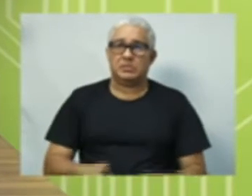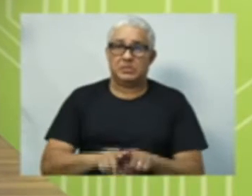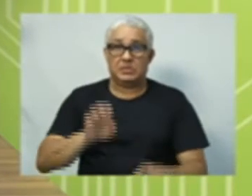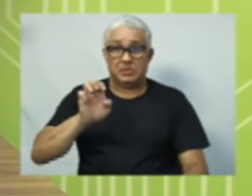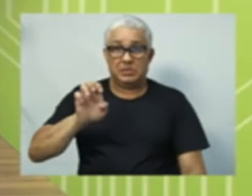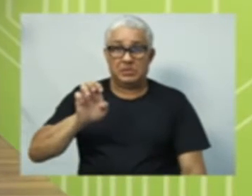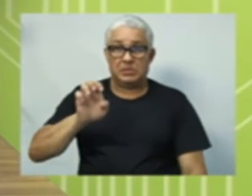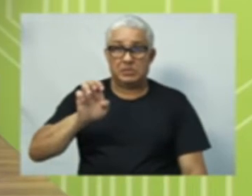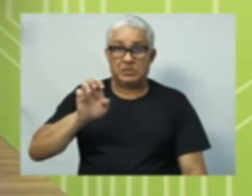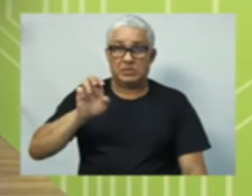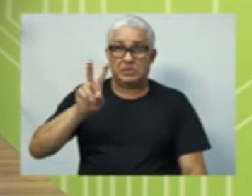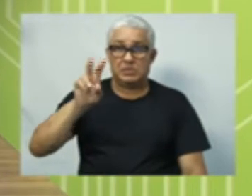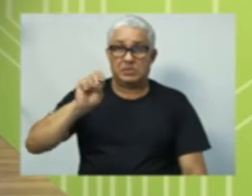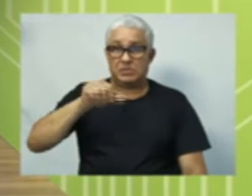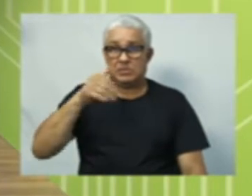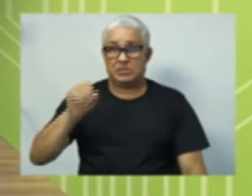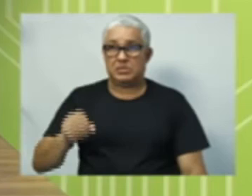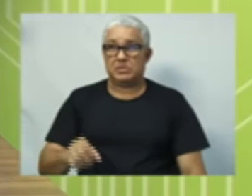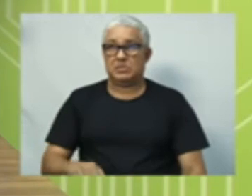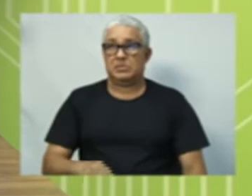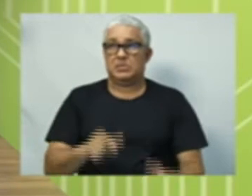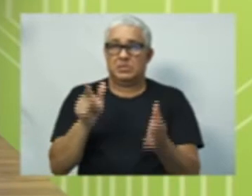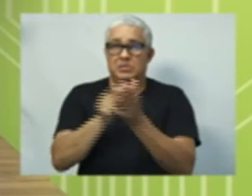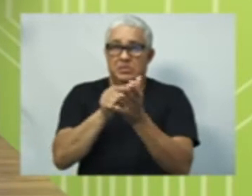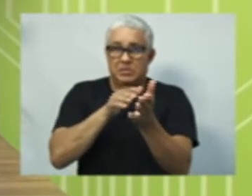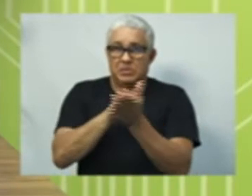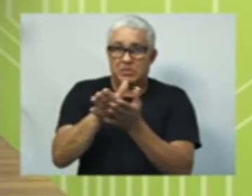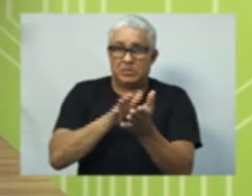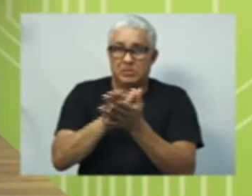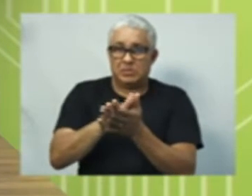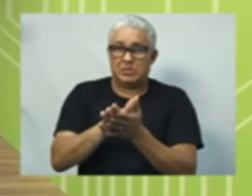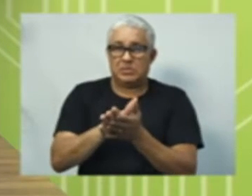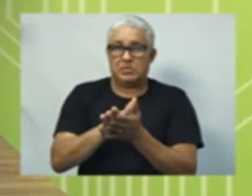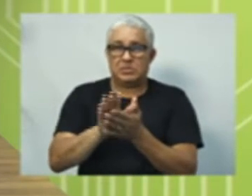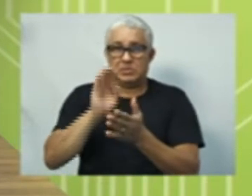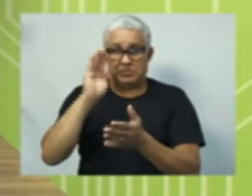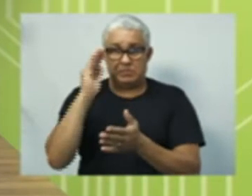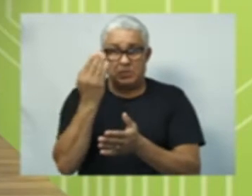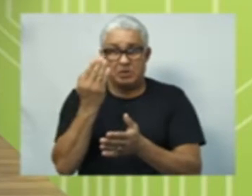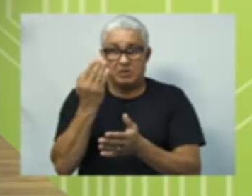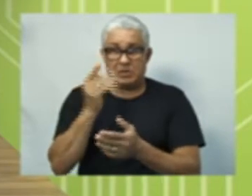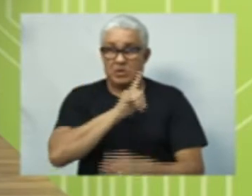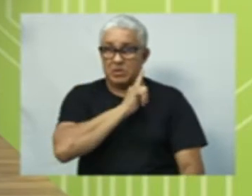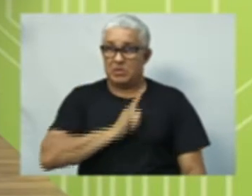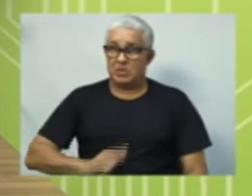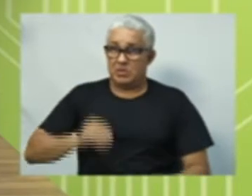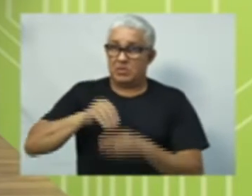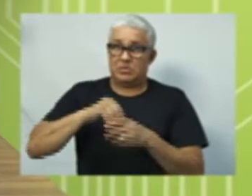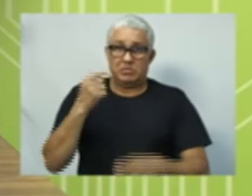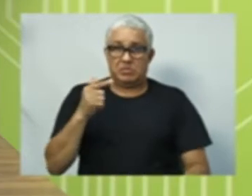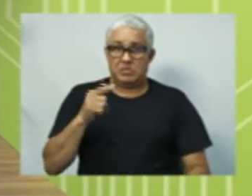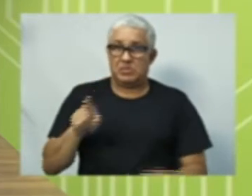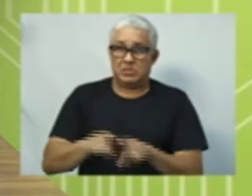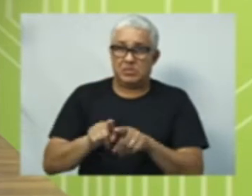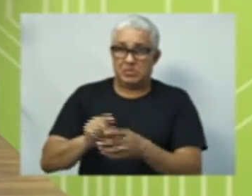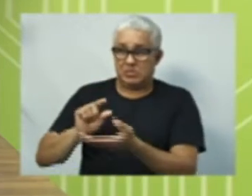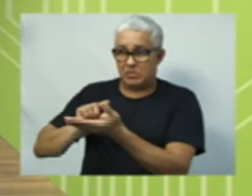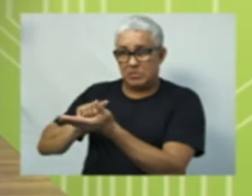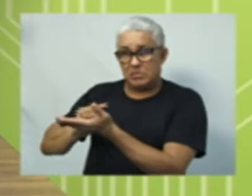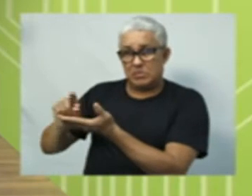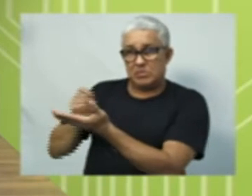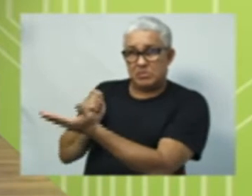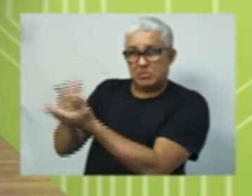evasão, emitir uma nota fiscal fria, uma nota que não passou pelo governo, não passar esse recurso, vender